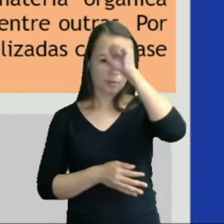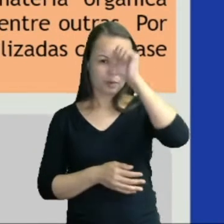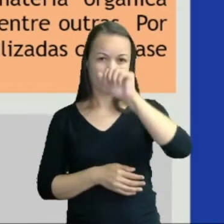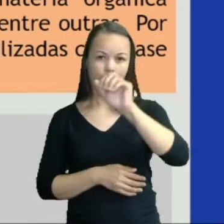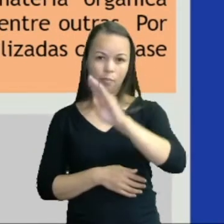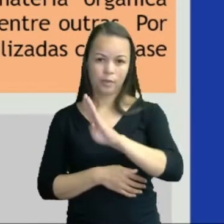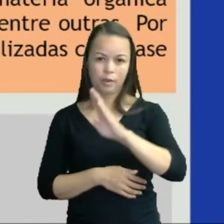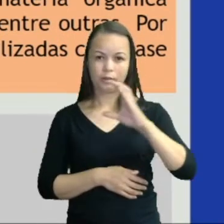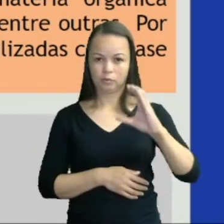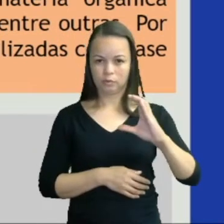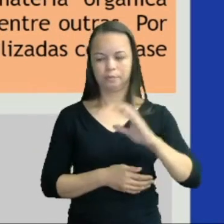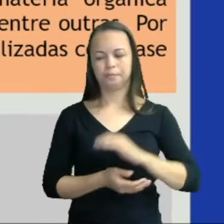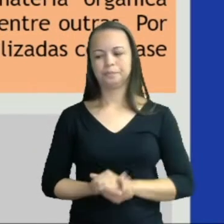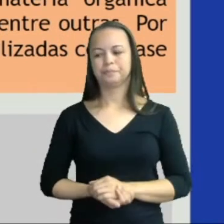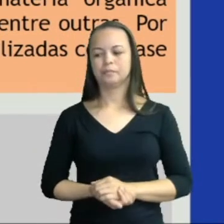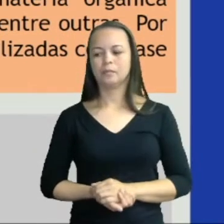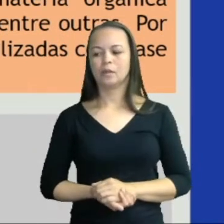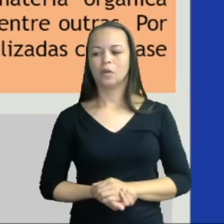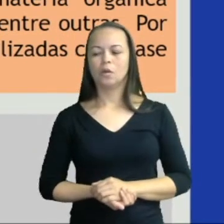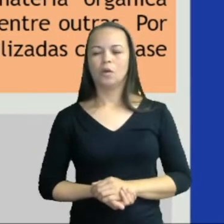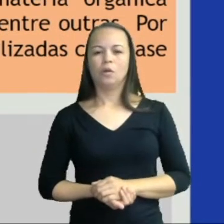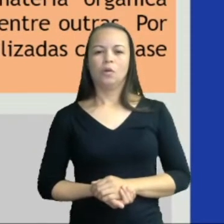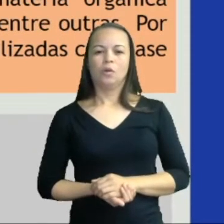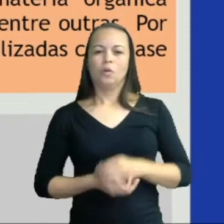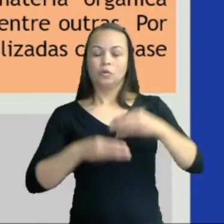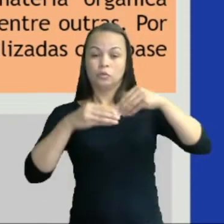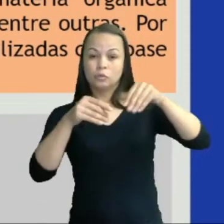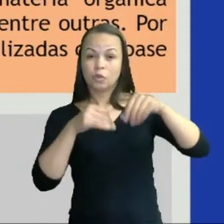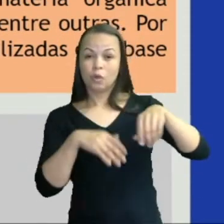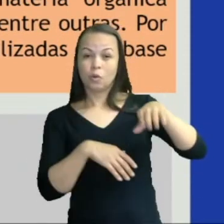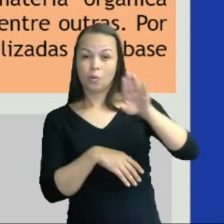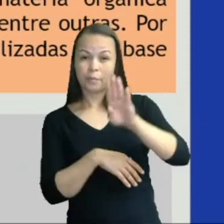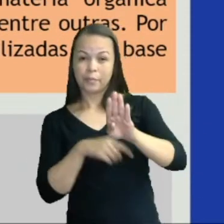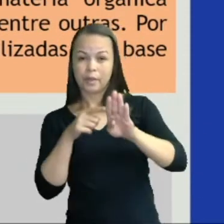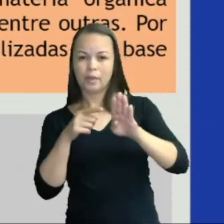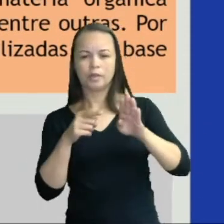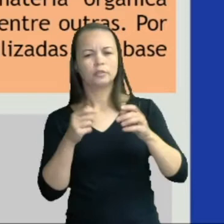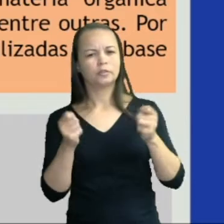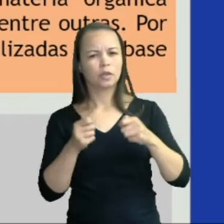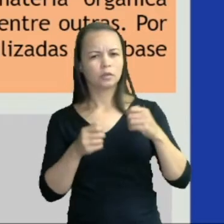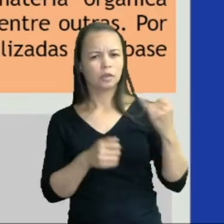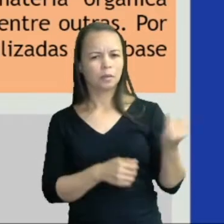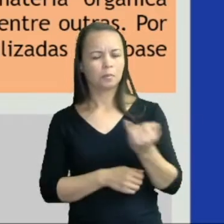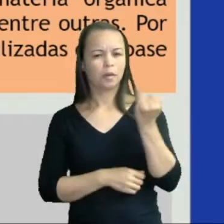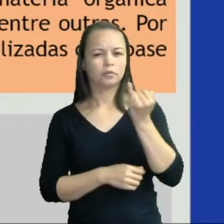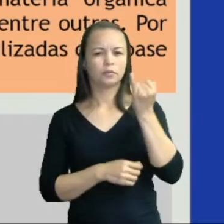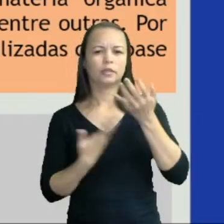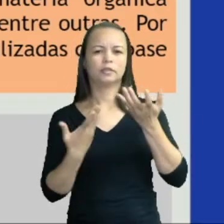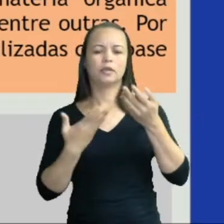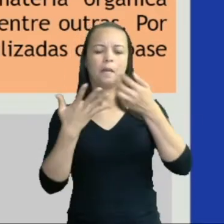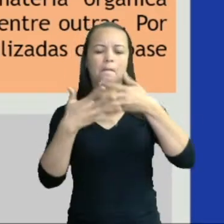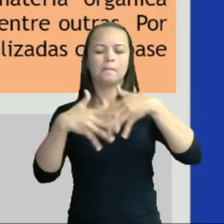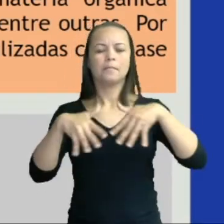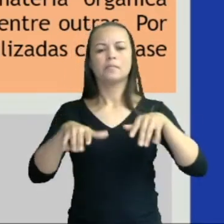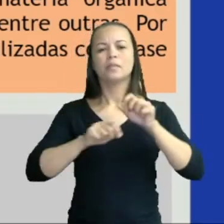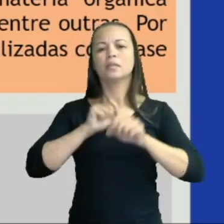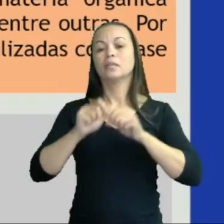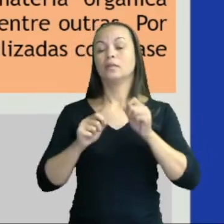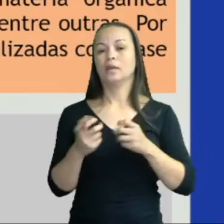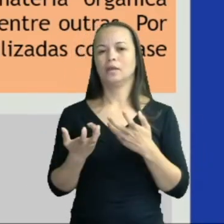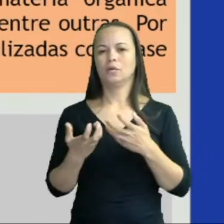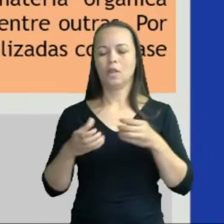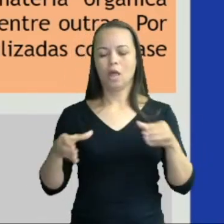O horizonte B é o horizonte de composição essencialmente mineral. Ele é formado